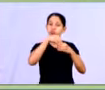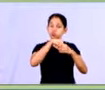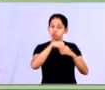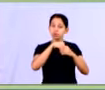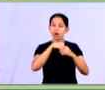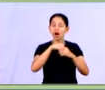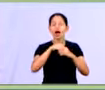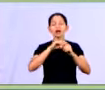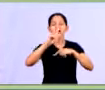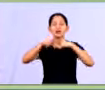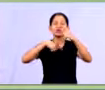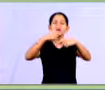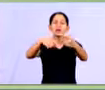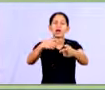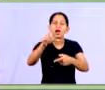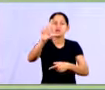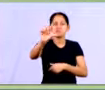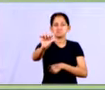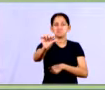for menor